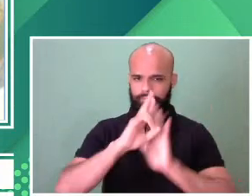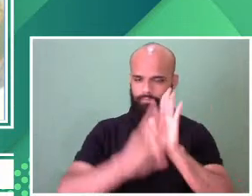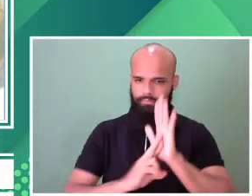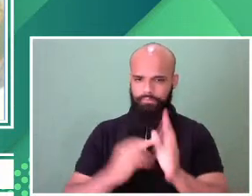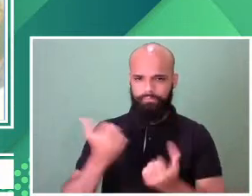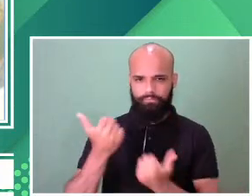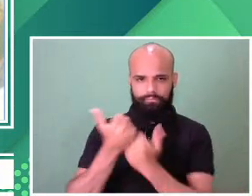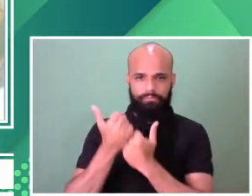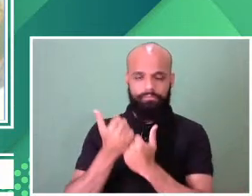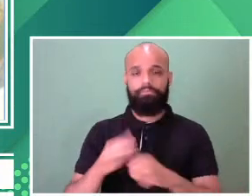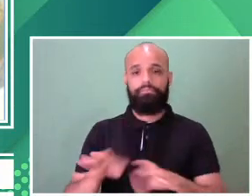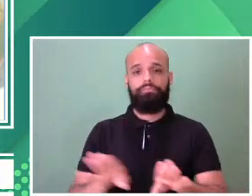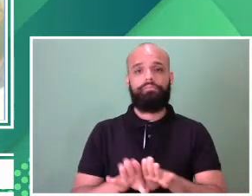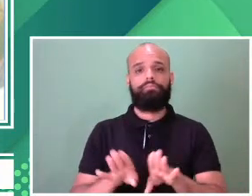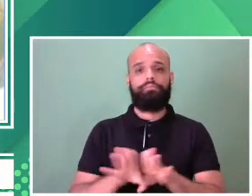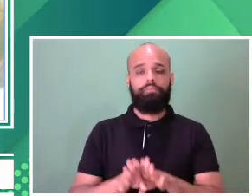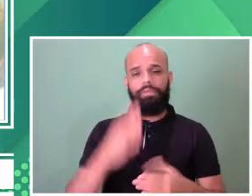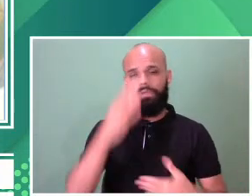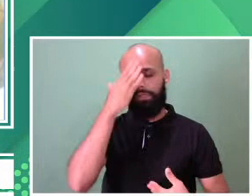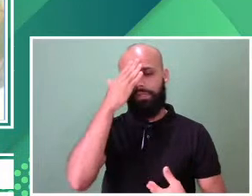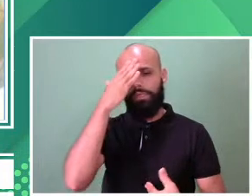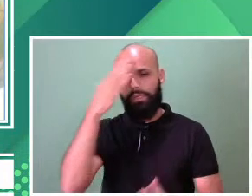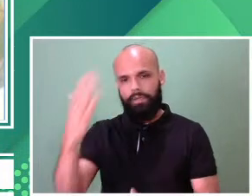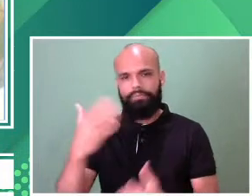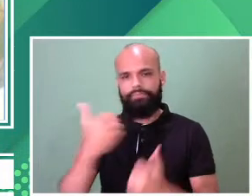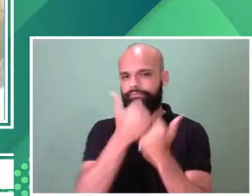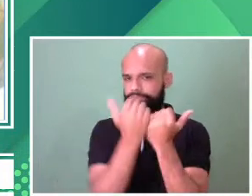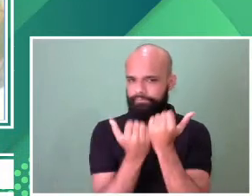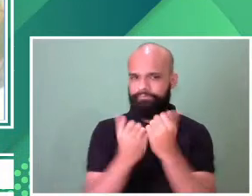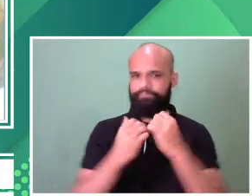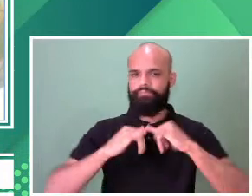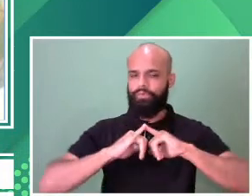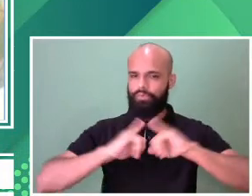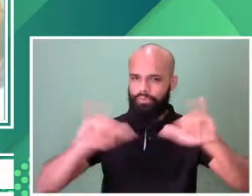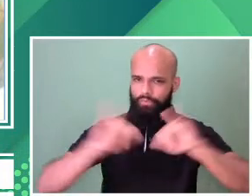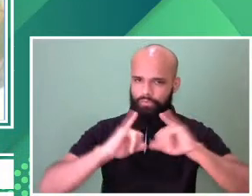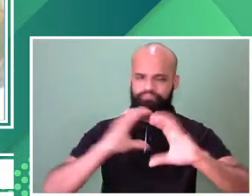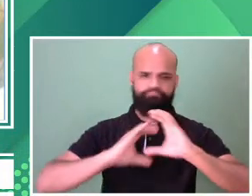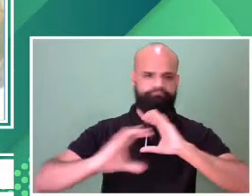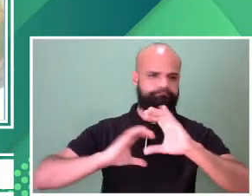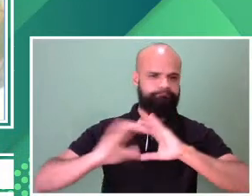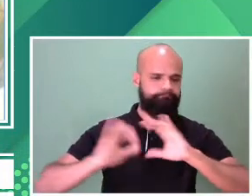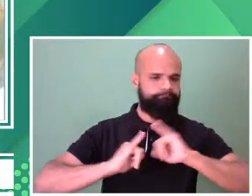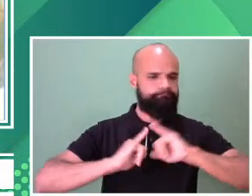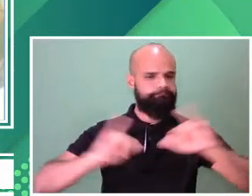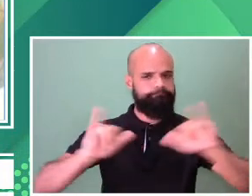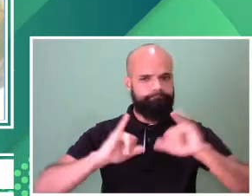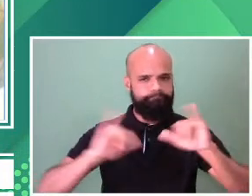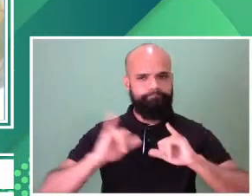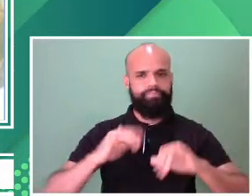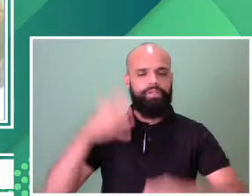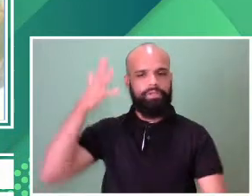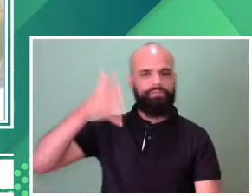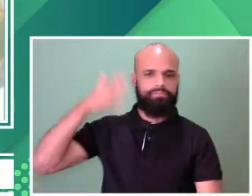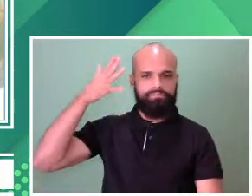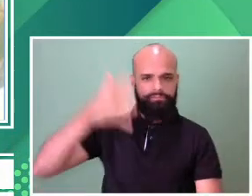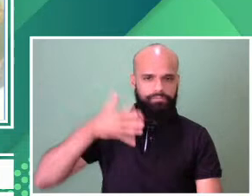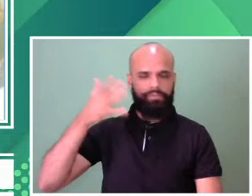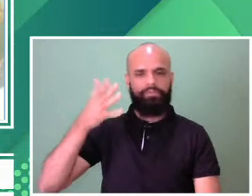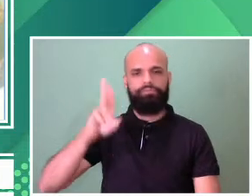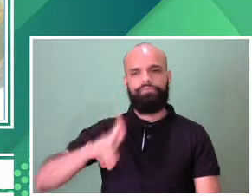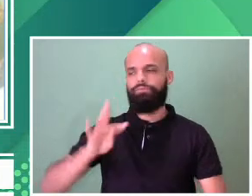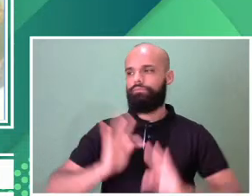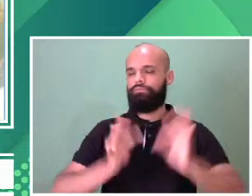apoio. Agradecemos a assessoria de comunicação na divulgação e transmissão do evento. Neste